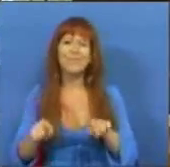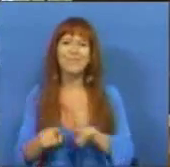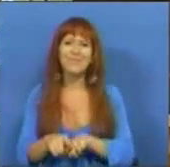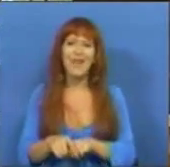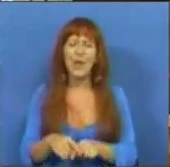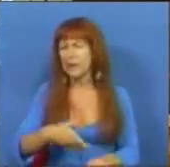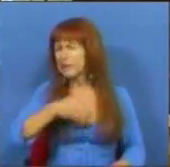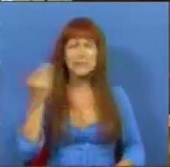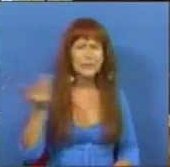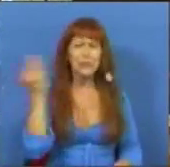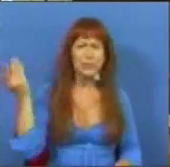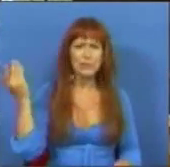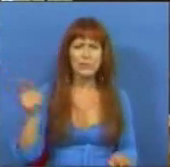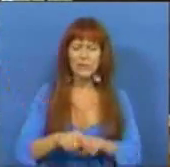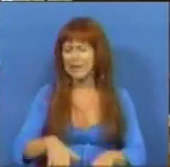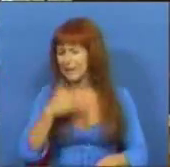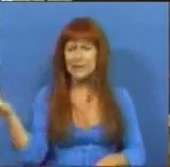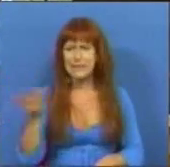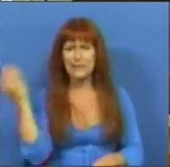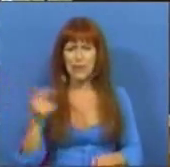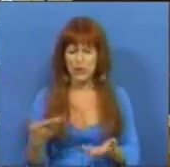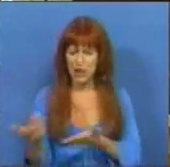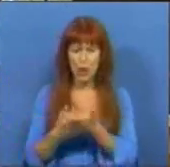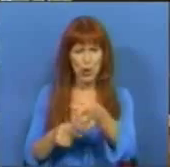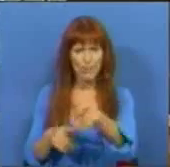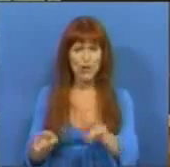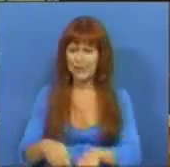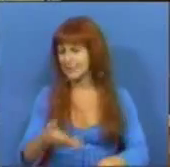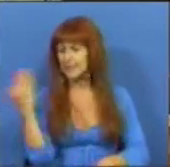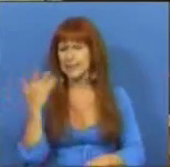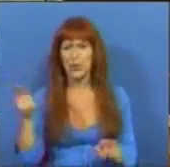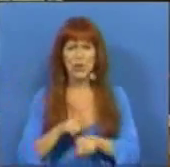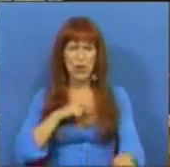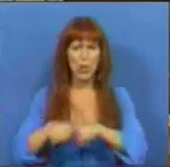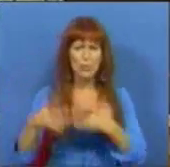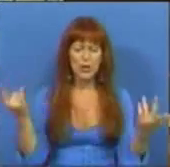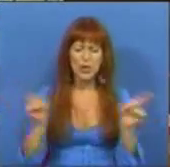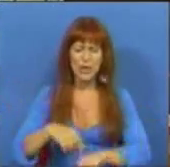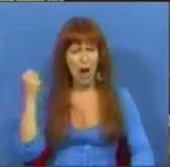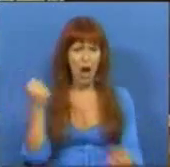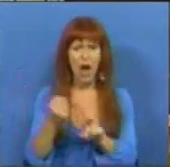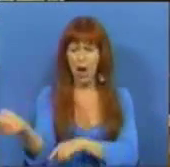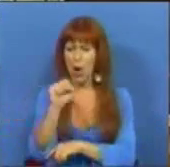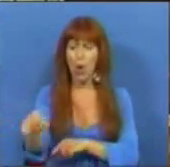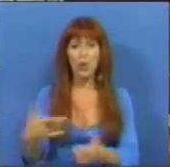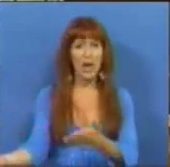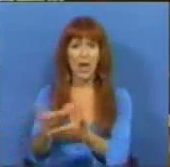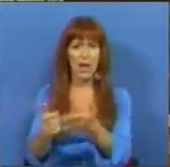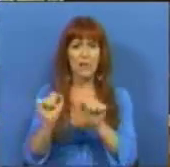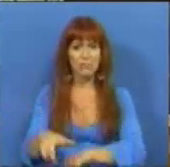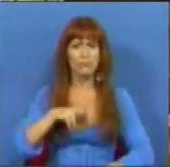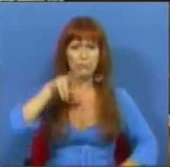um disparate. É um disparate económico, é um disparate político e é um ataque contra a